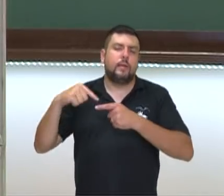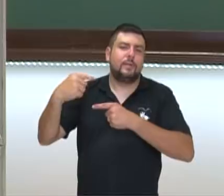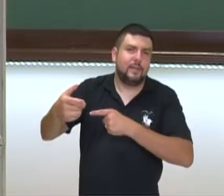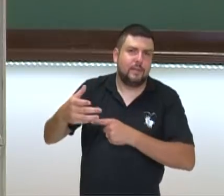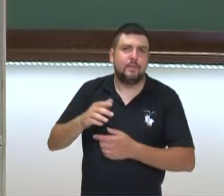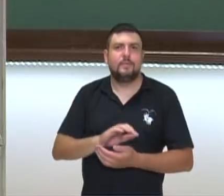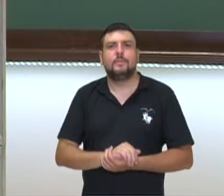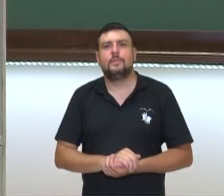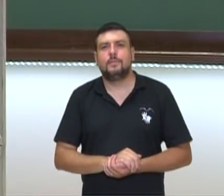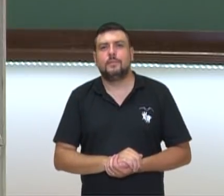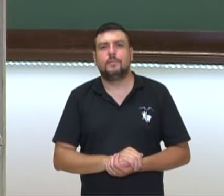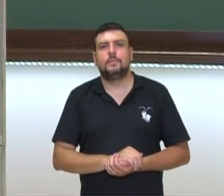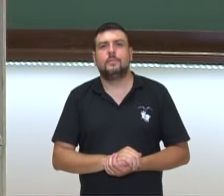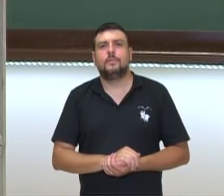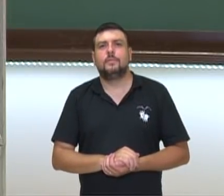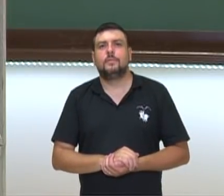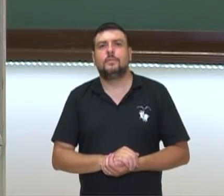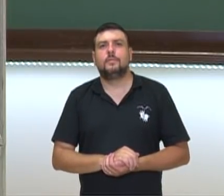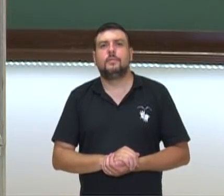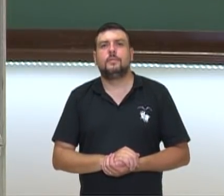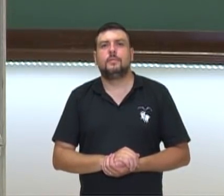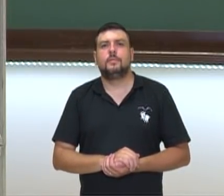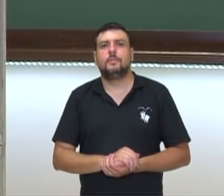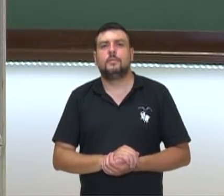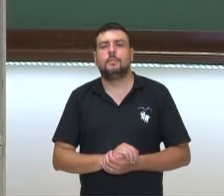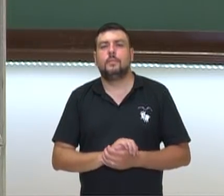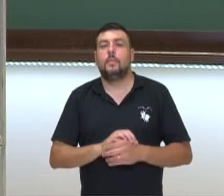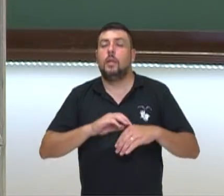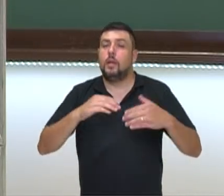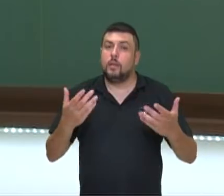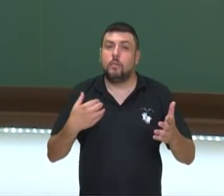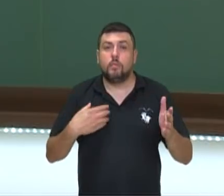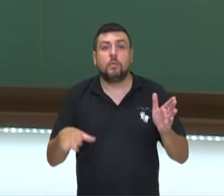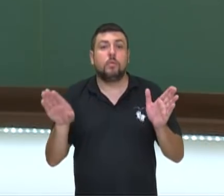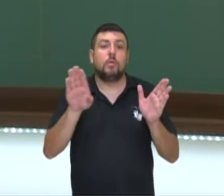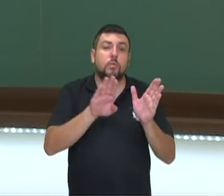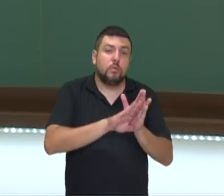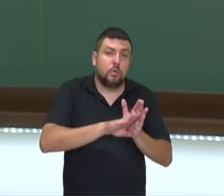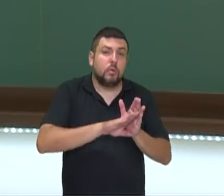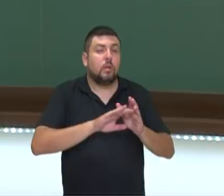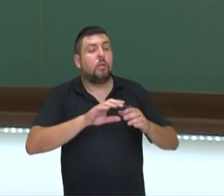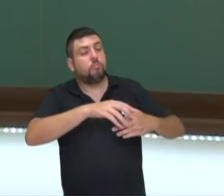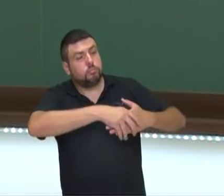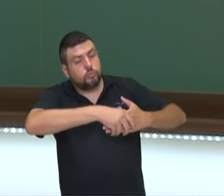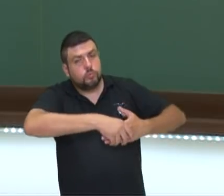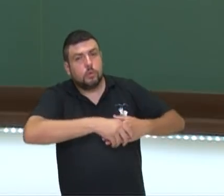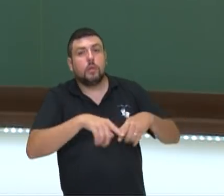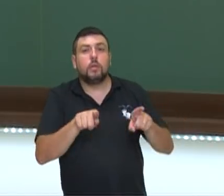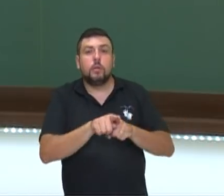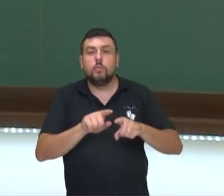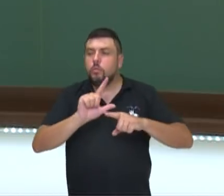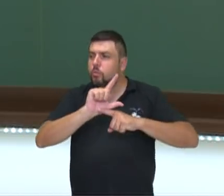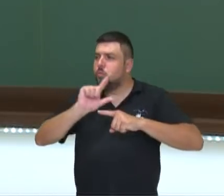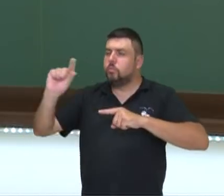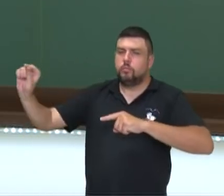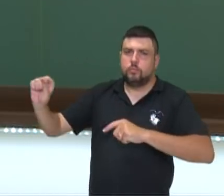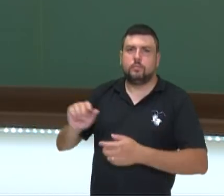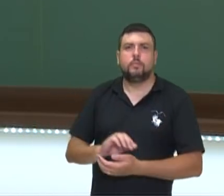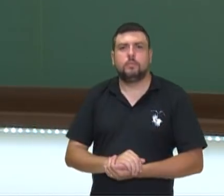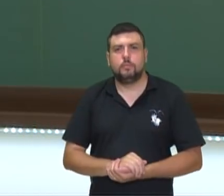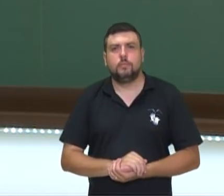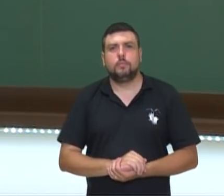Então, aqui estão os cumprimentos, tanto quando você está chegando para cumprimentar alguém, quando você está indo embora. Tá